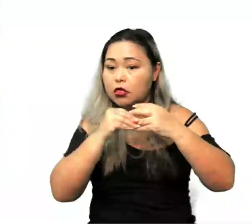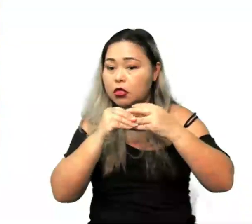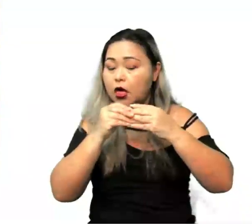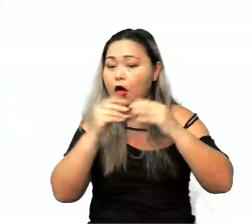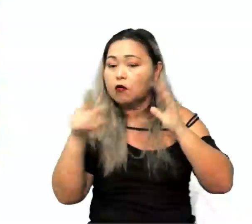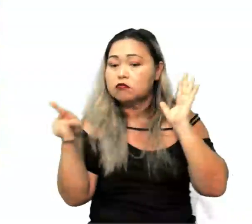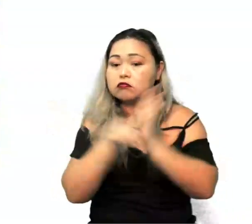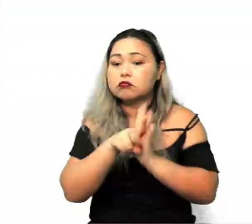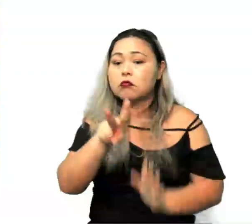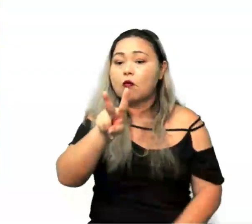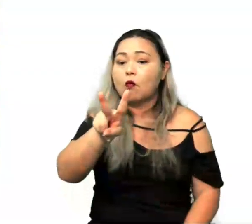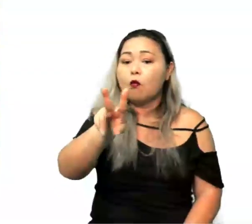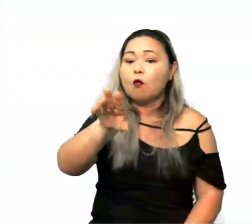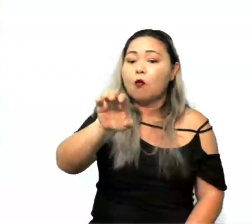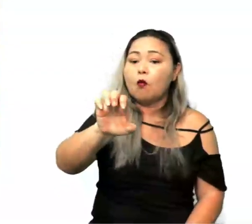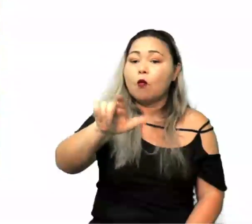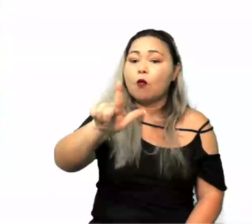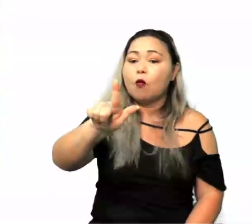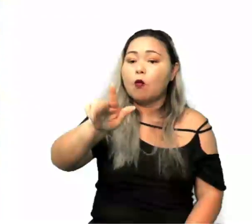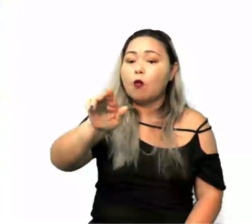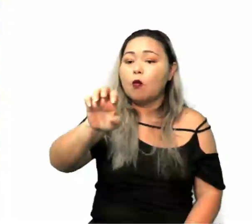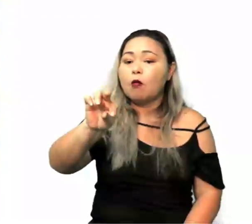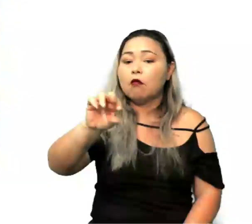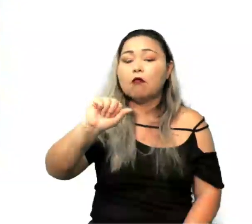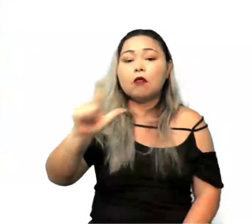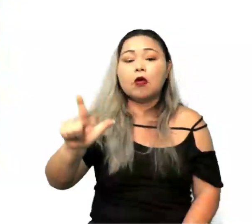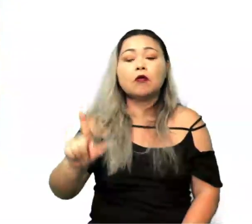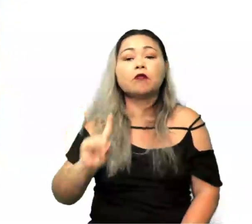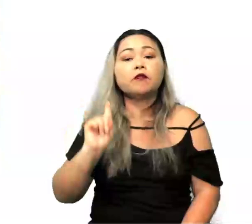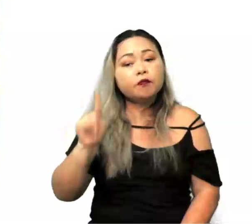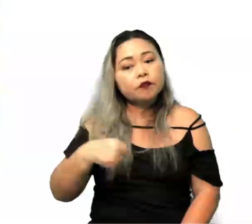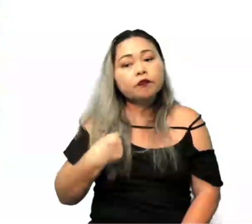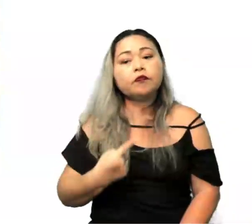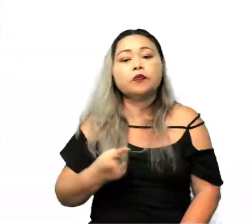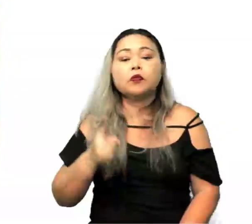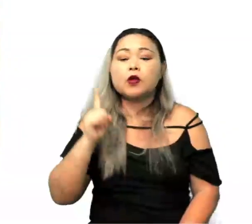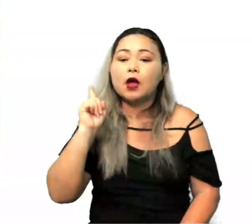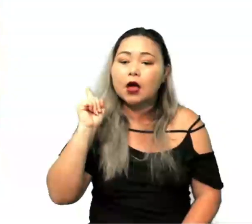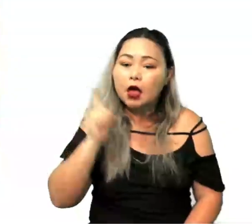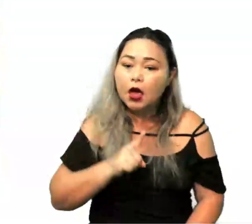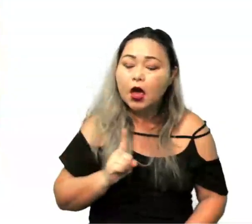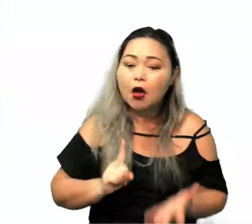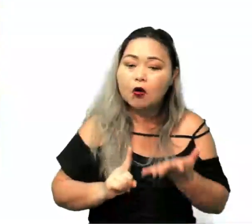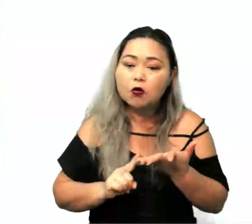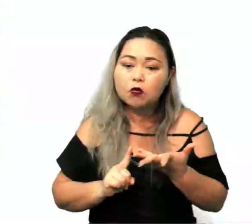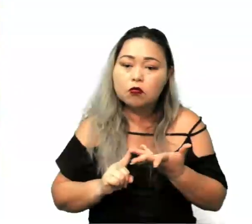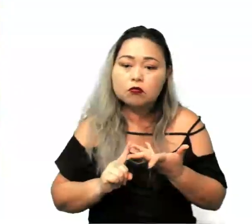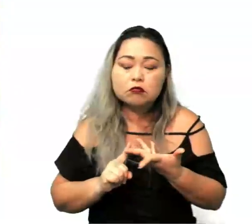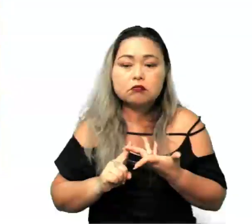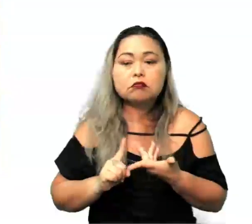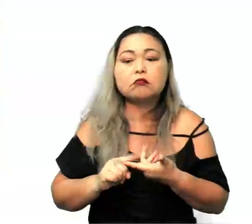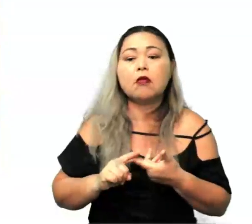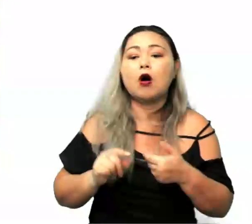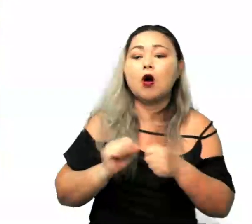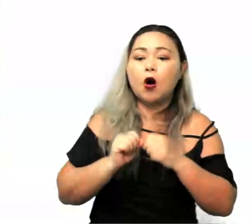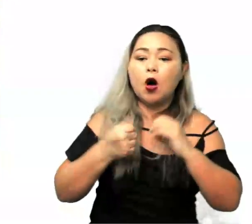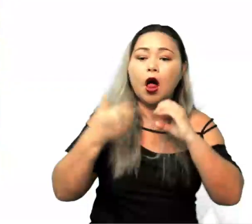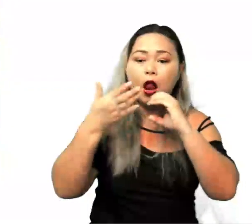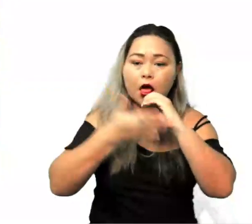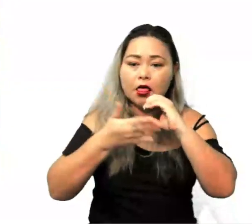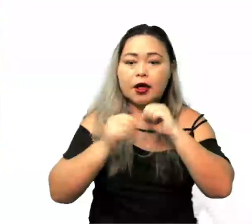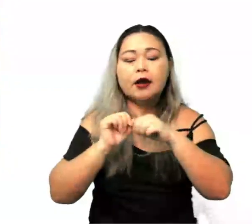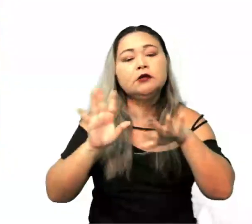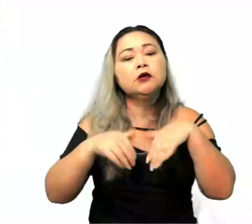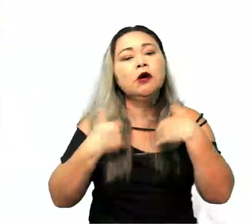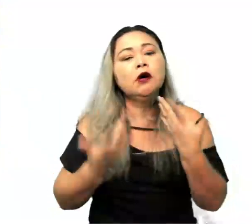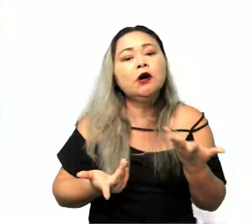dos vegetais é formada de celulose, que é um polissacarídeo, né? Extensa molécula aí. Vamos lá,